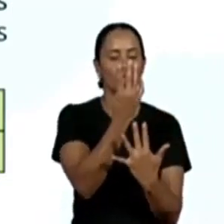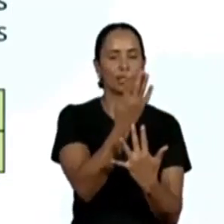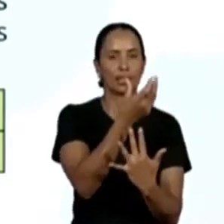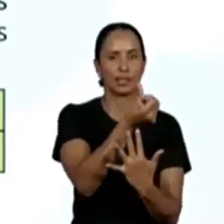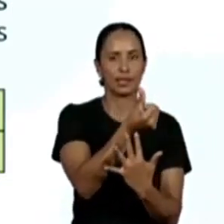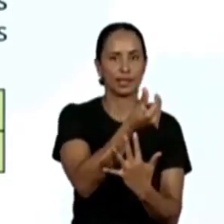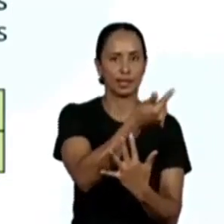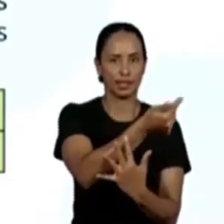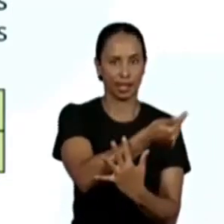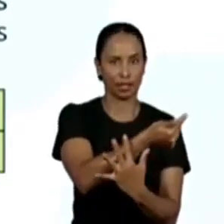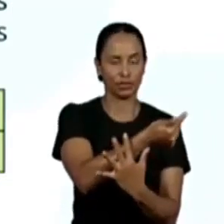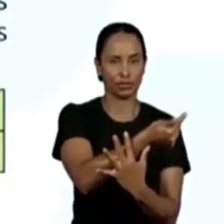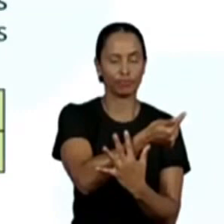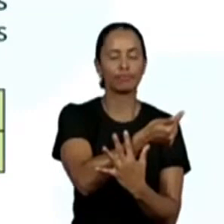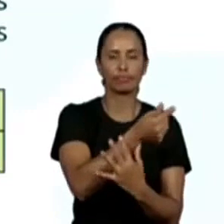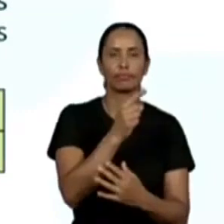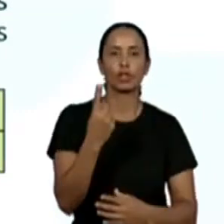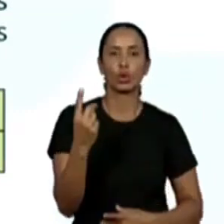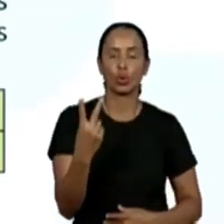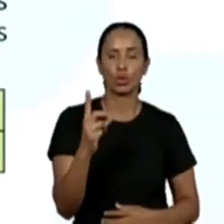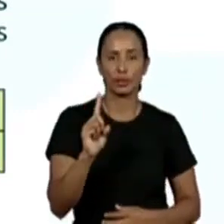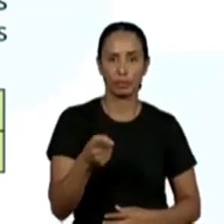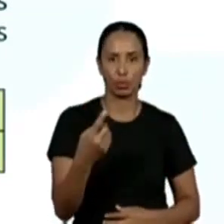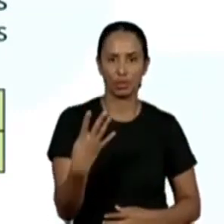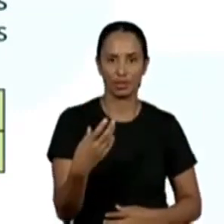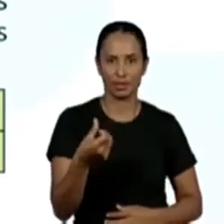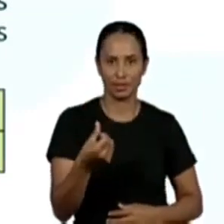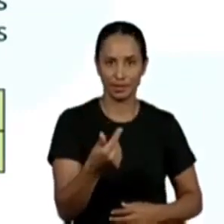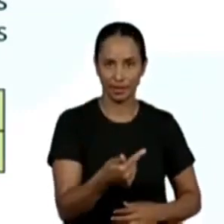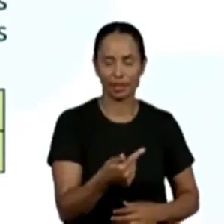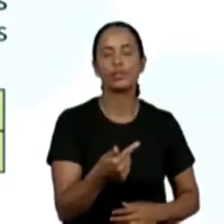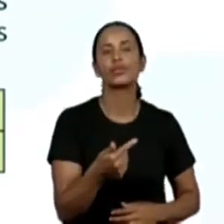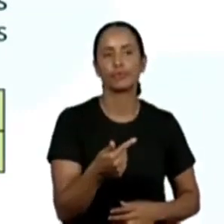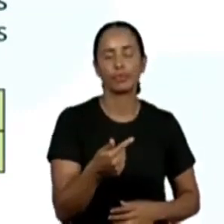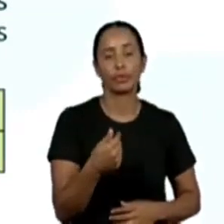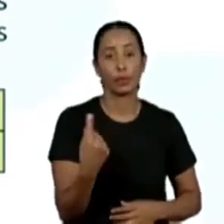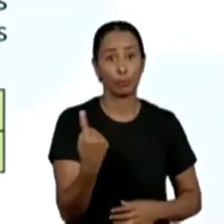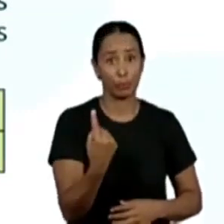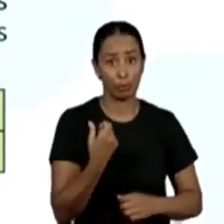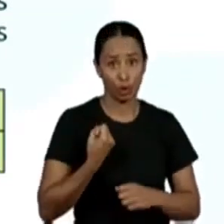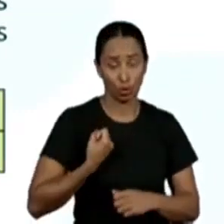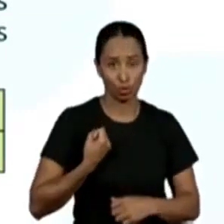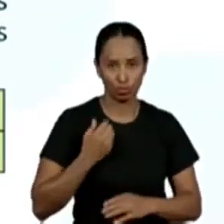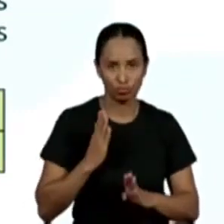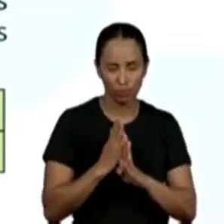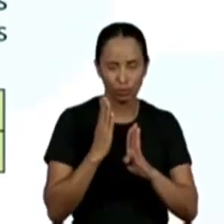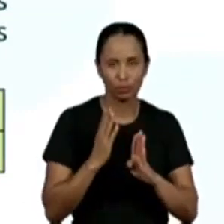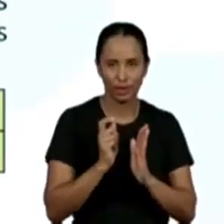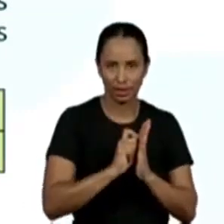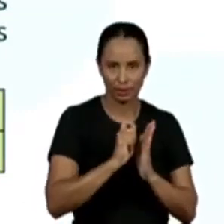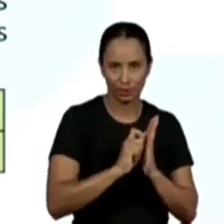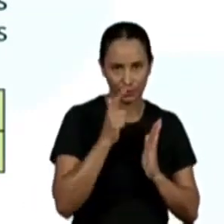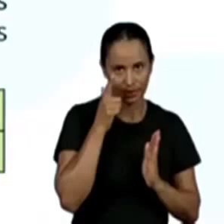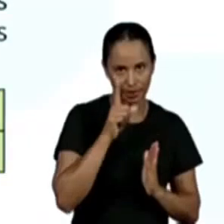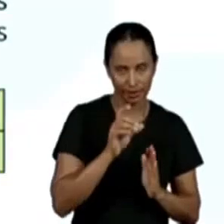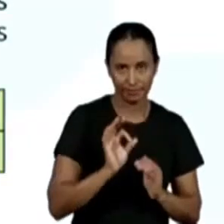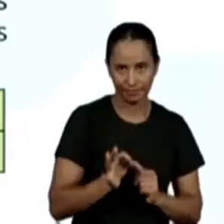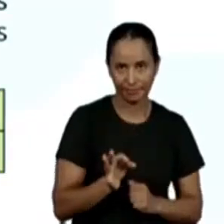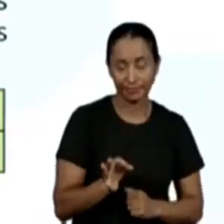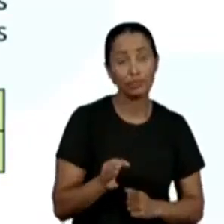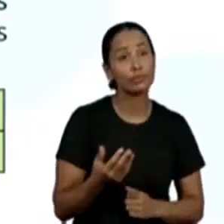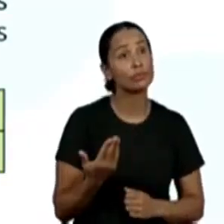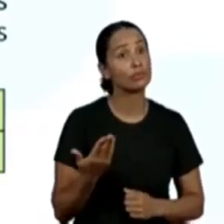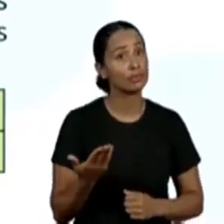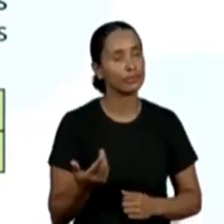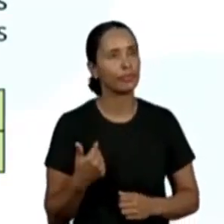12.467 é o primeiro número aí que eu consegui enxergar, que eu consegui ver e anotar. Ah, beleza. Então eu peguei esse número, aí eu